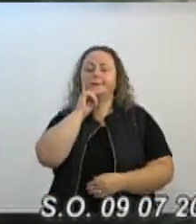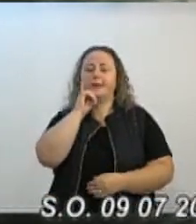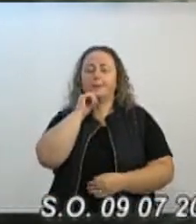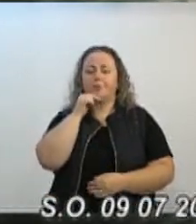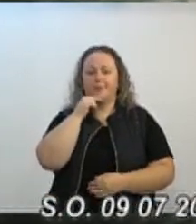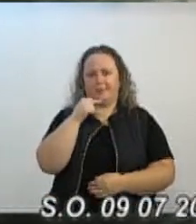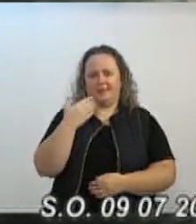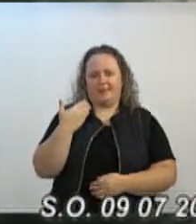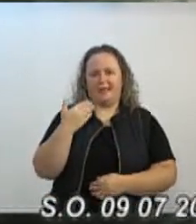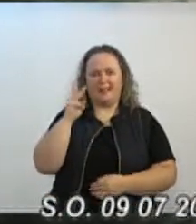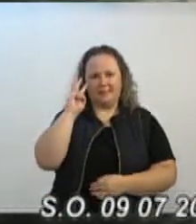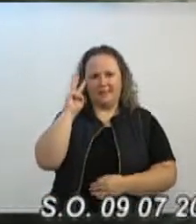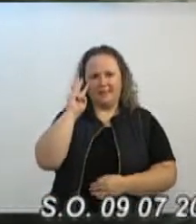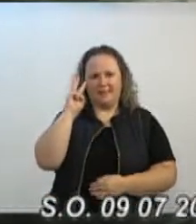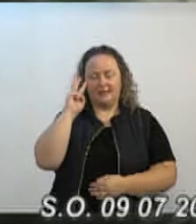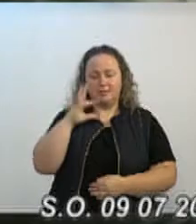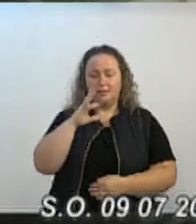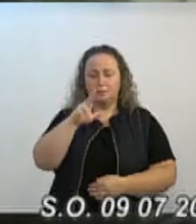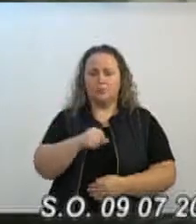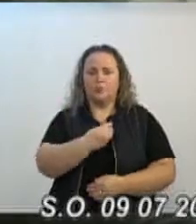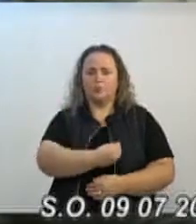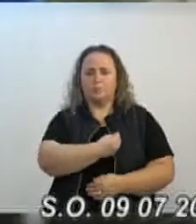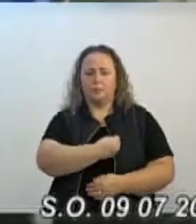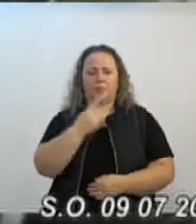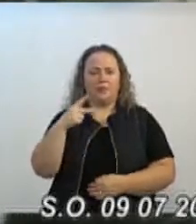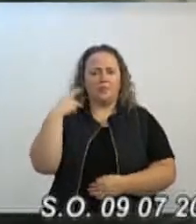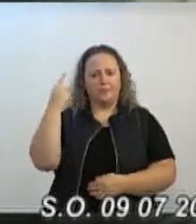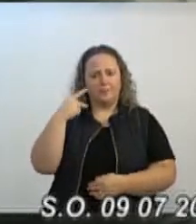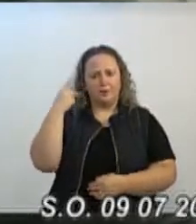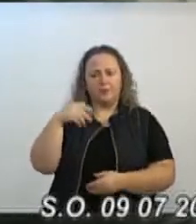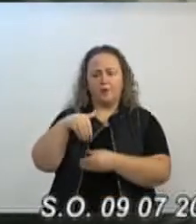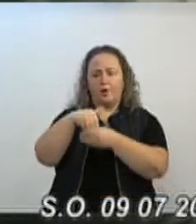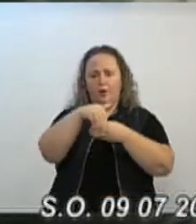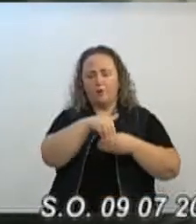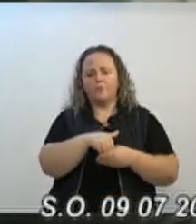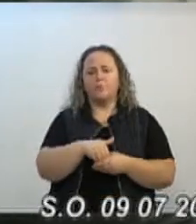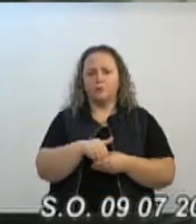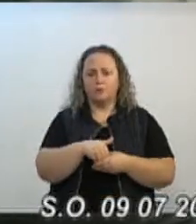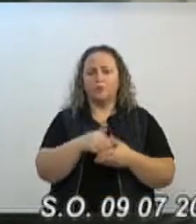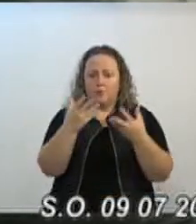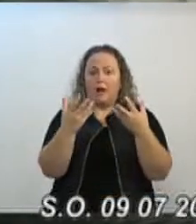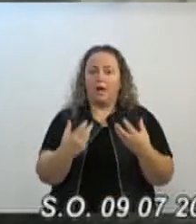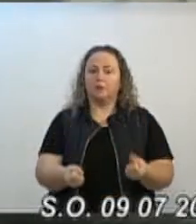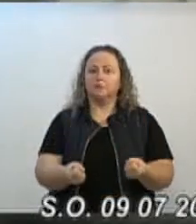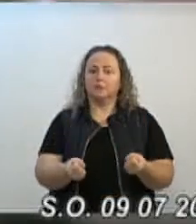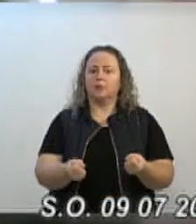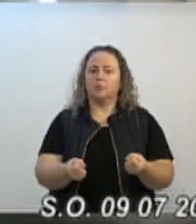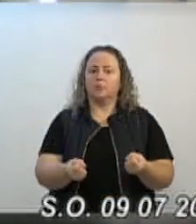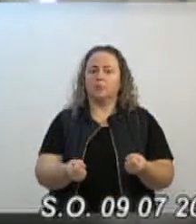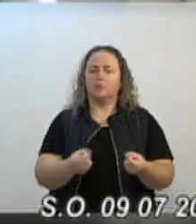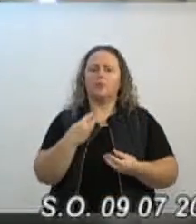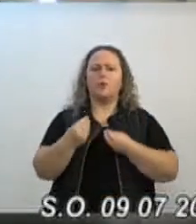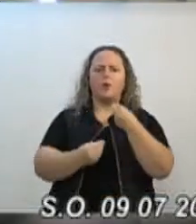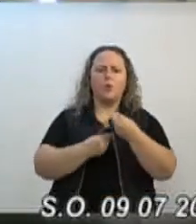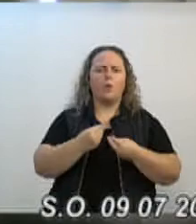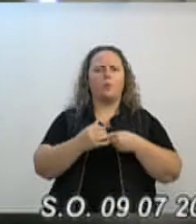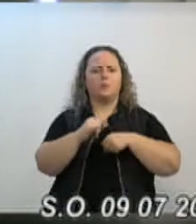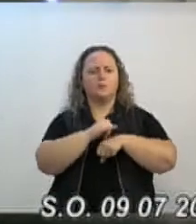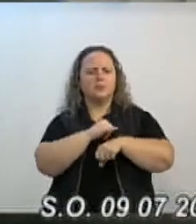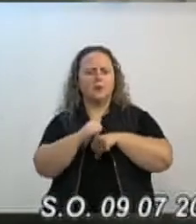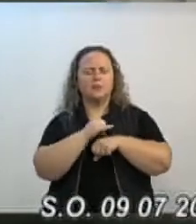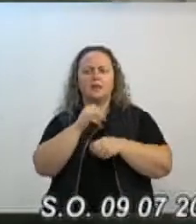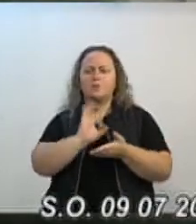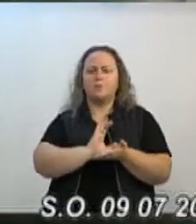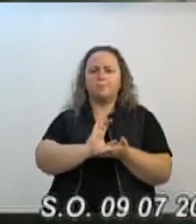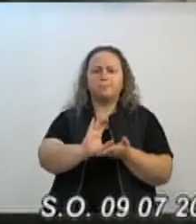aqui todos os vereadores que não são da base votaram, até me consta, favorável em relação aos recursos para os nossos hospitais. Então,